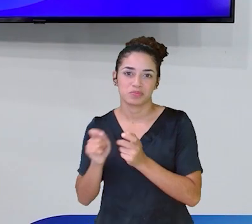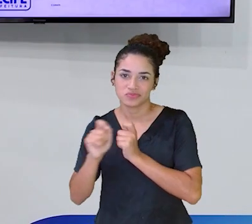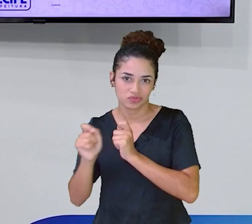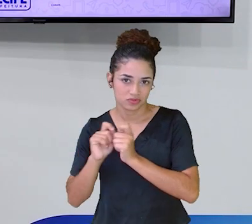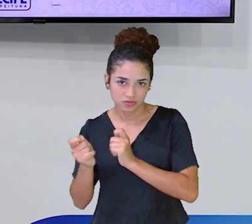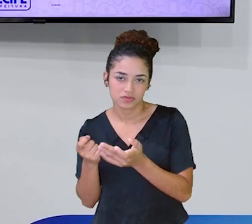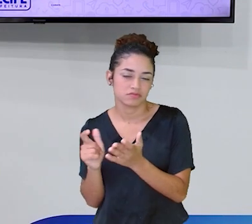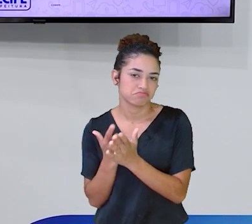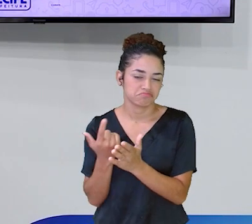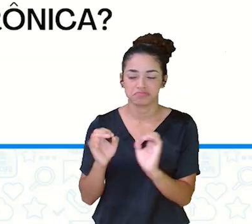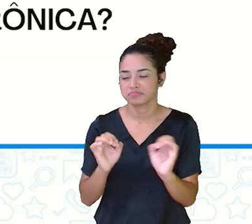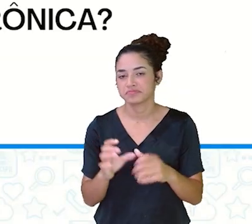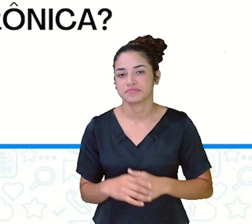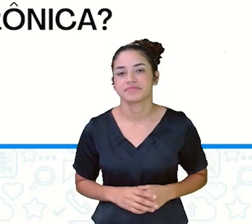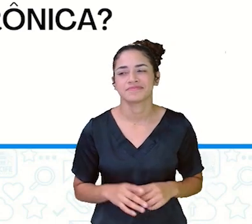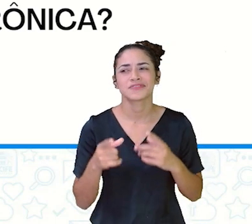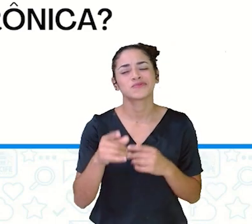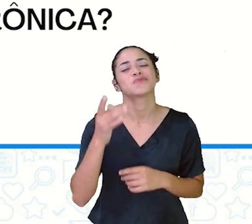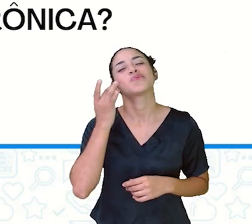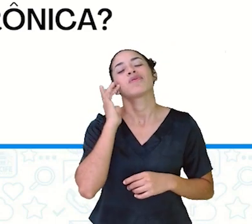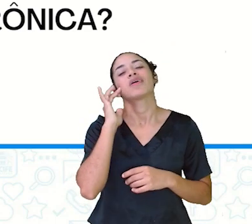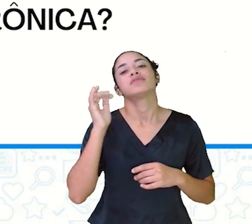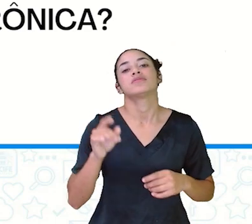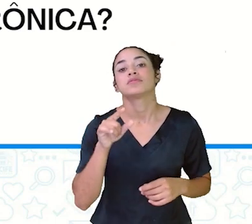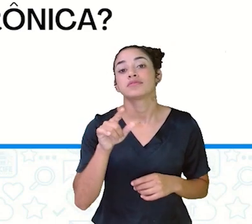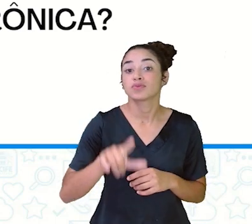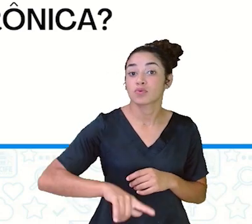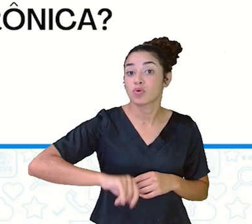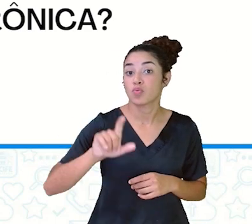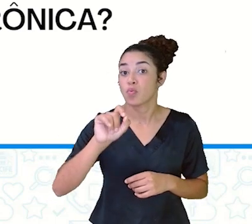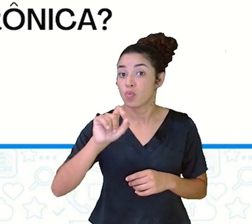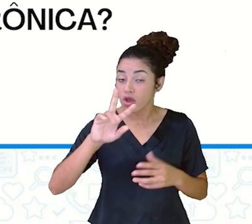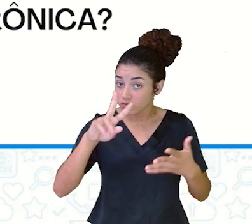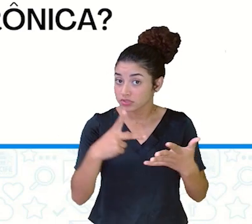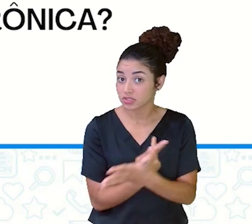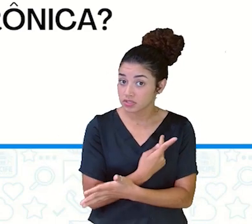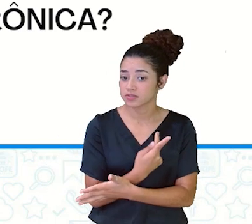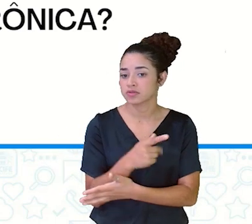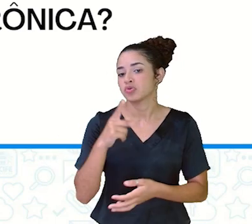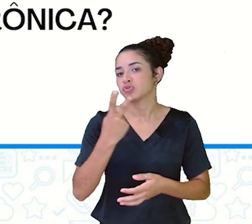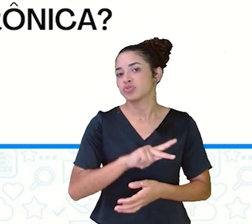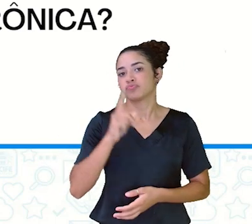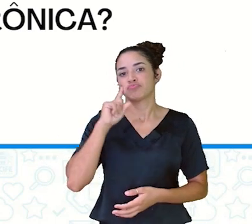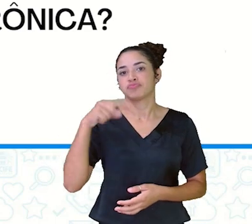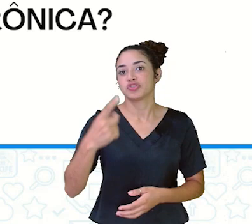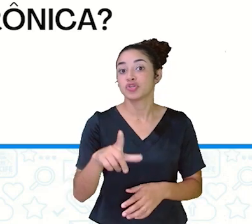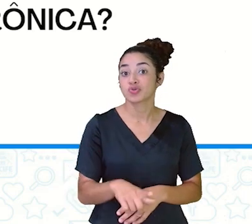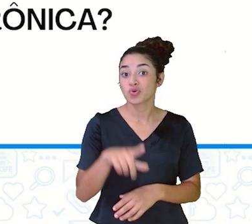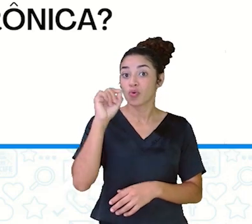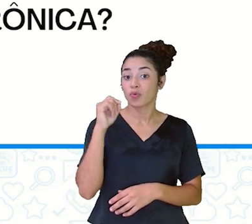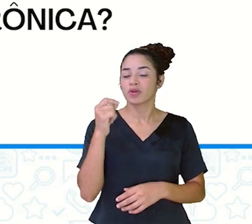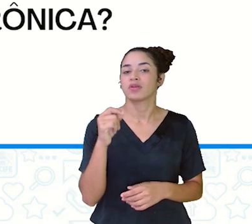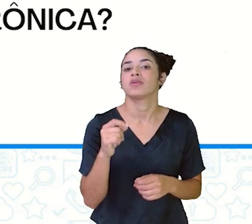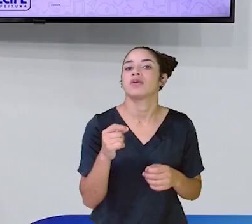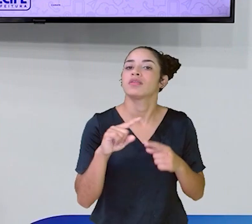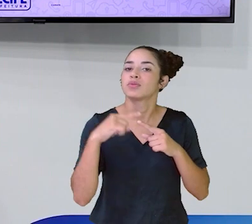jornalística. O que você acha de escolher uma situação do seu dia a dia e escrever uma crônica? Deixo esse desafio aqui